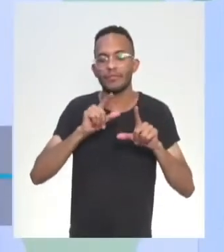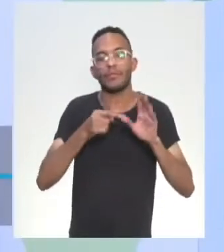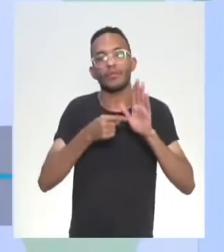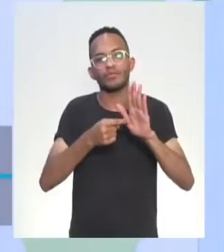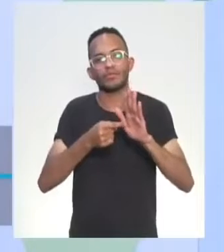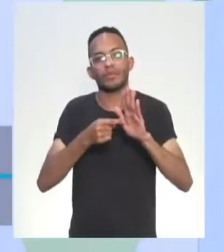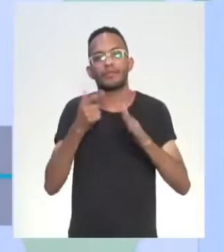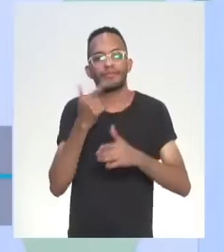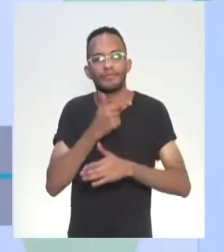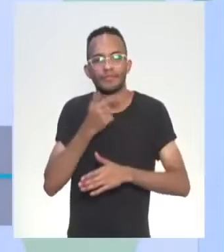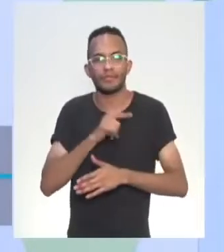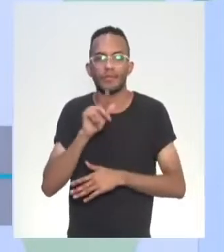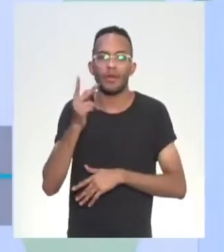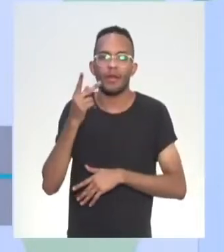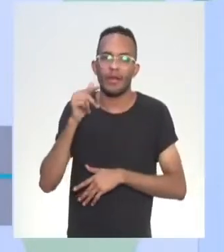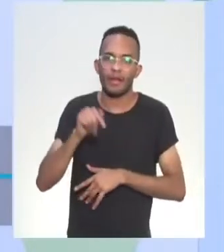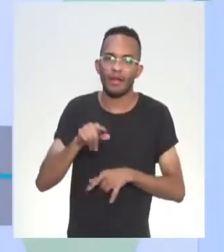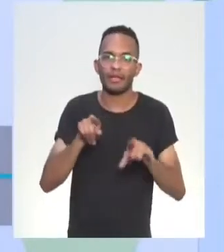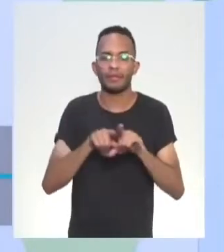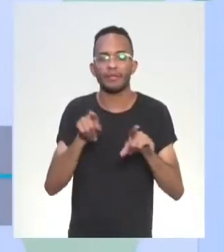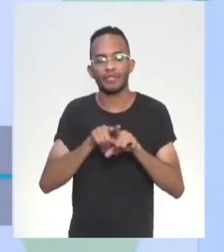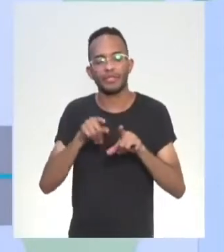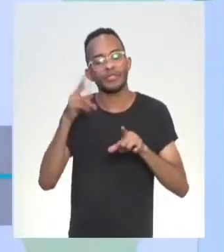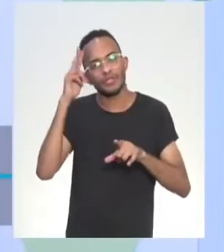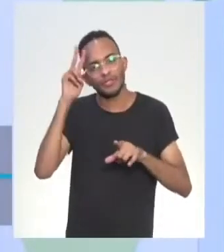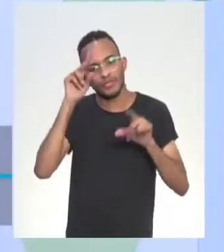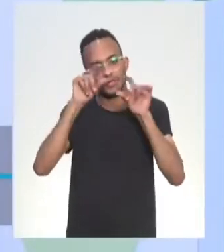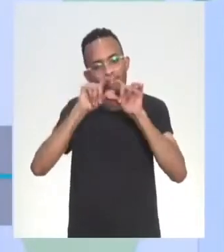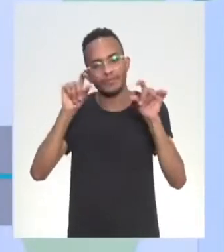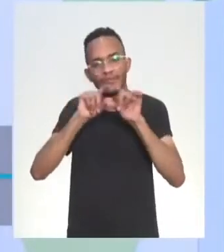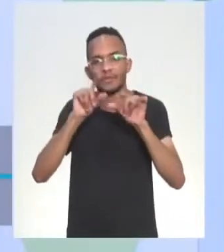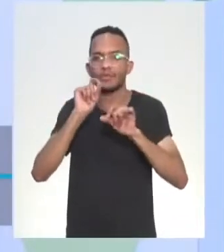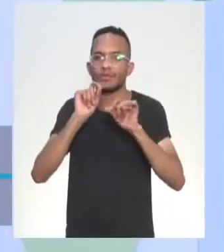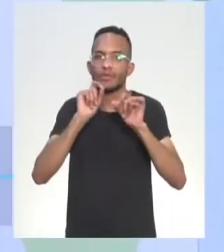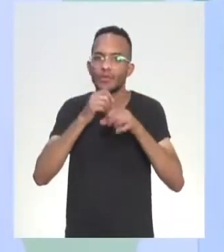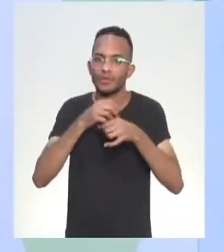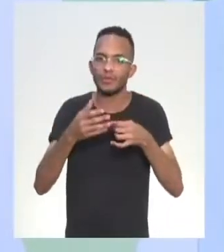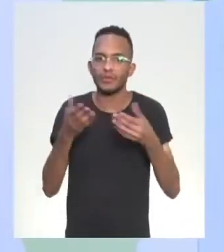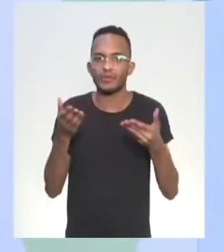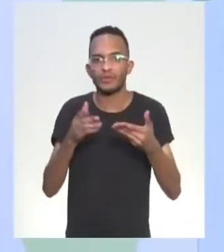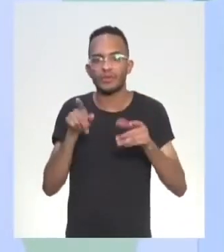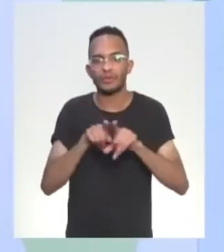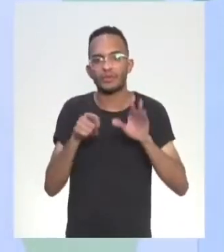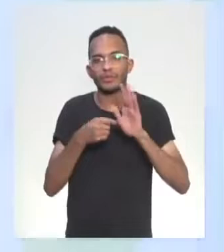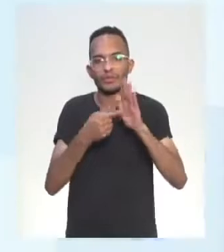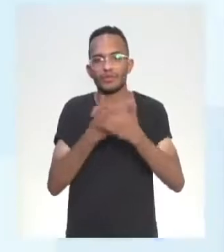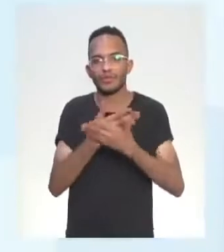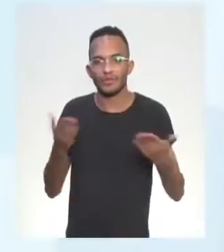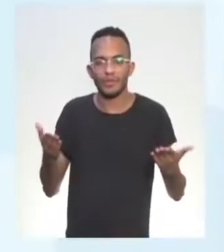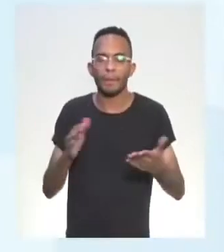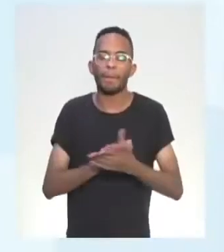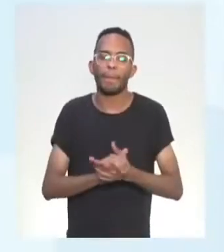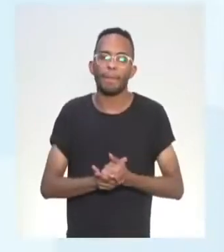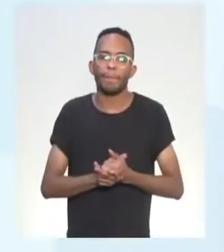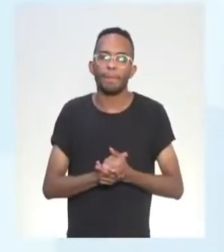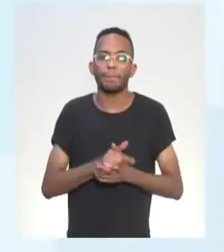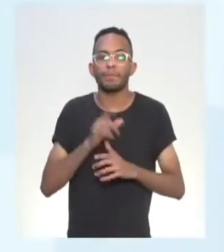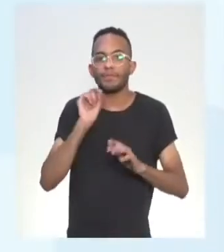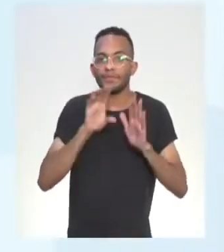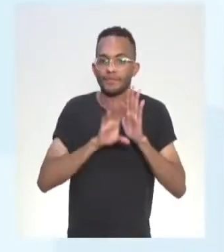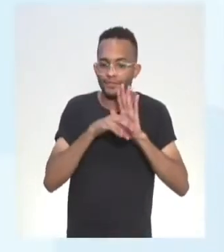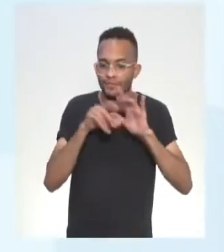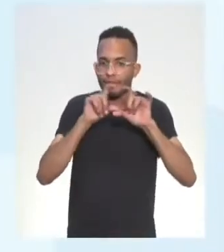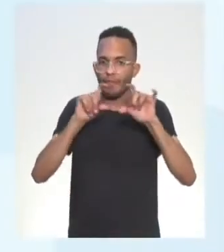humor no HQ, que são as histórias em quadrinhos. Então, o conteúdo de hoje eu vou pedir para pôr na tela para vocês. Olha só, conceito